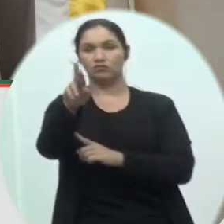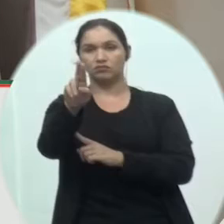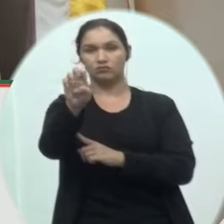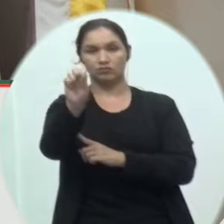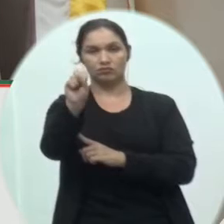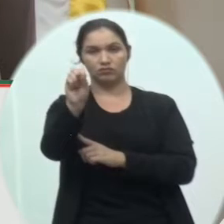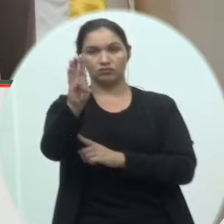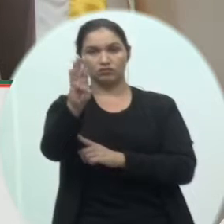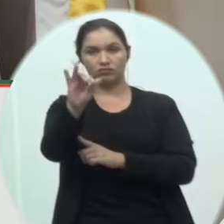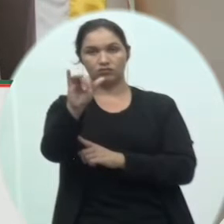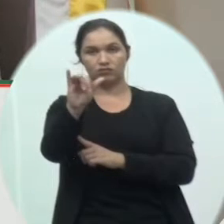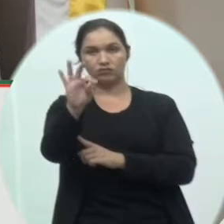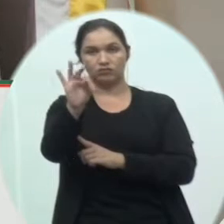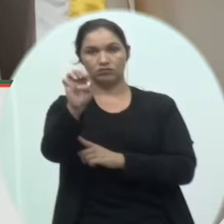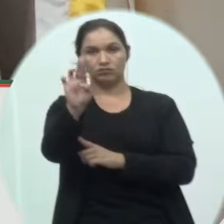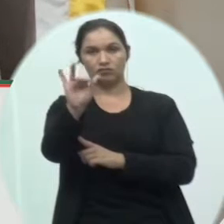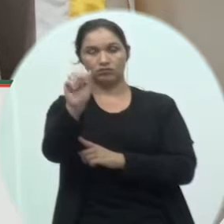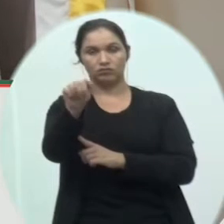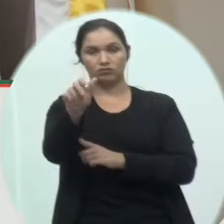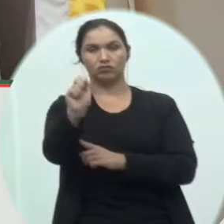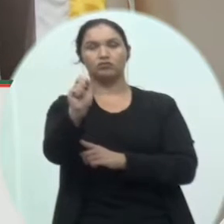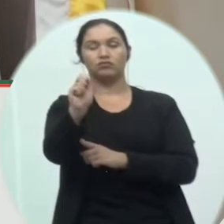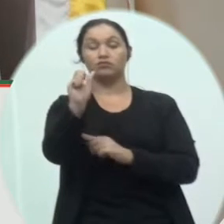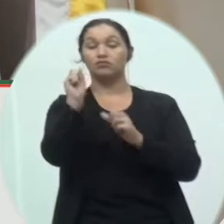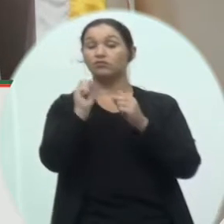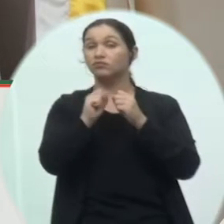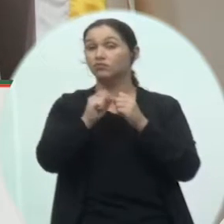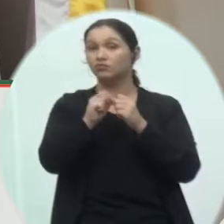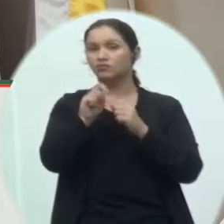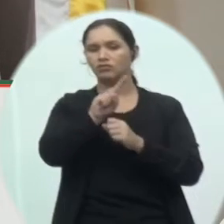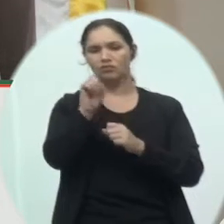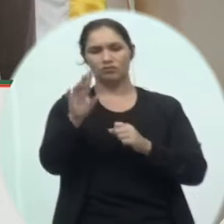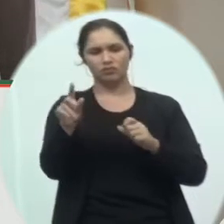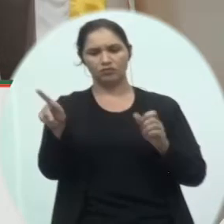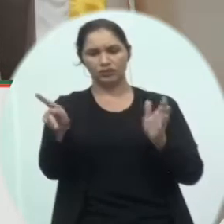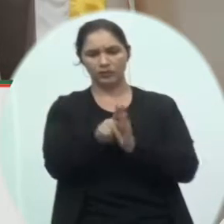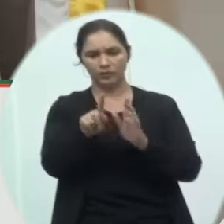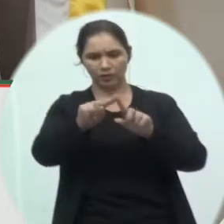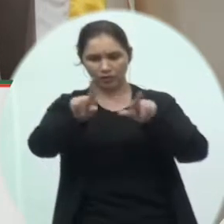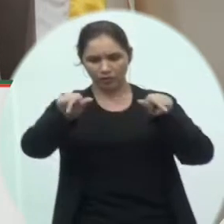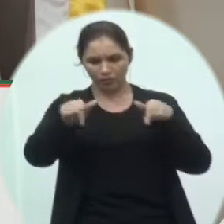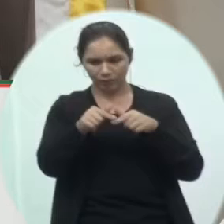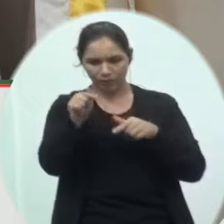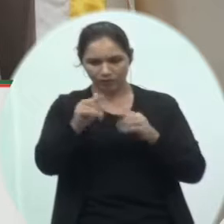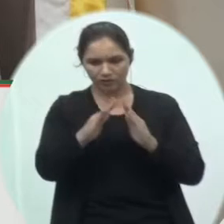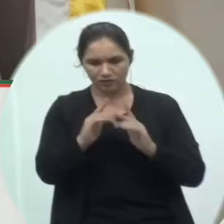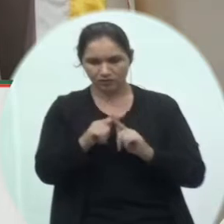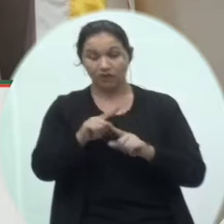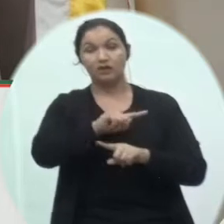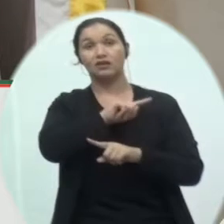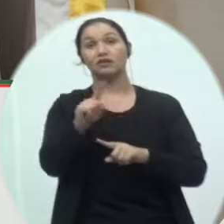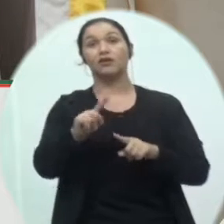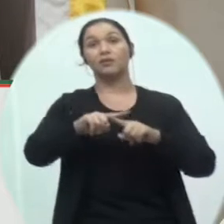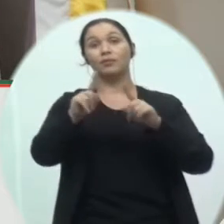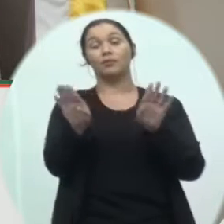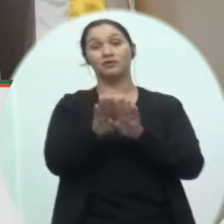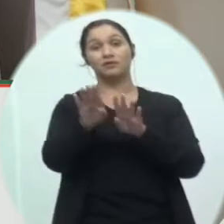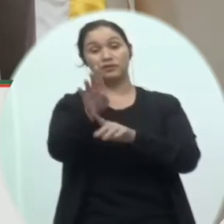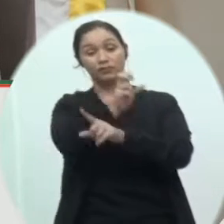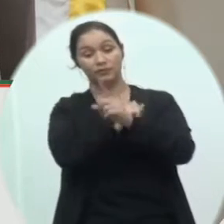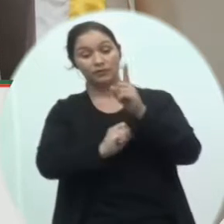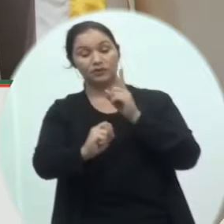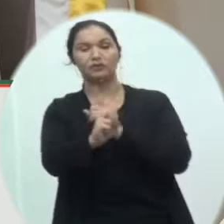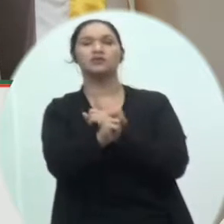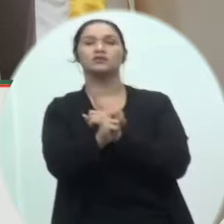vem fazendo. Não só dentro das quatro paredes do templo, que é a pregação do Deus vivo, mas também esse serviço social que